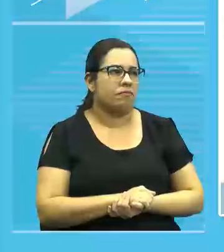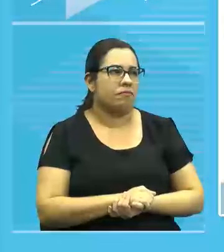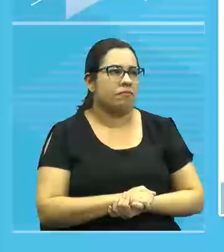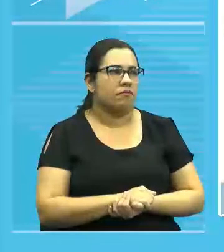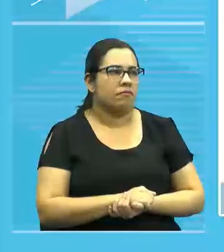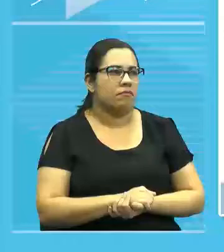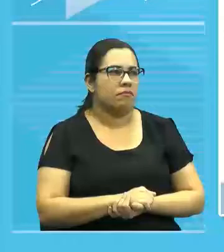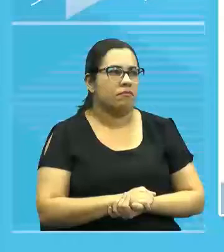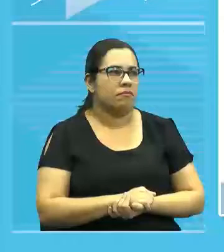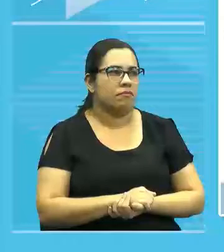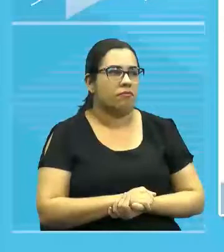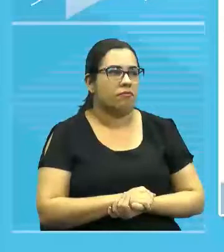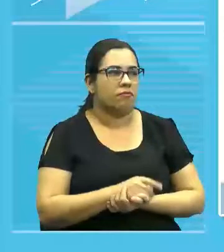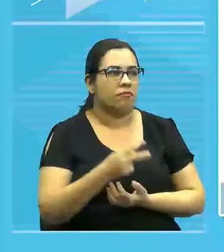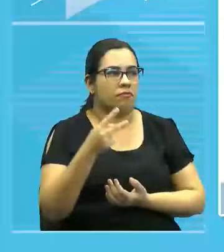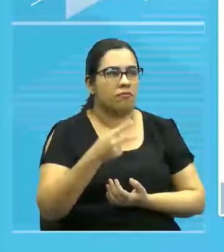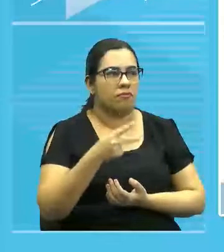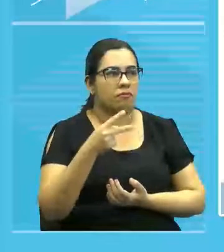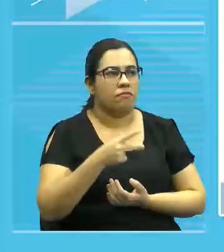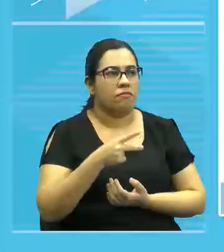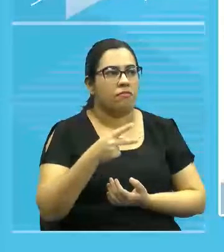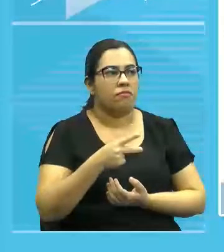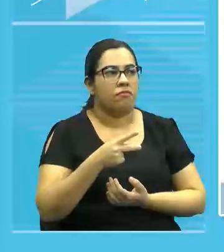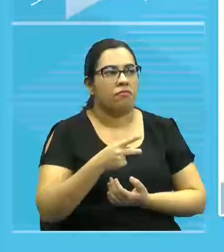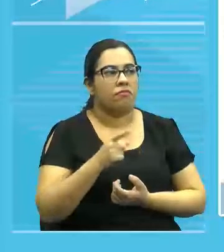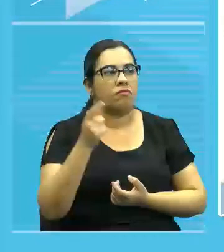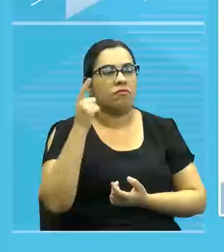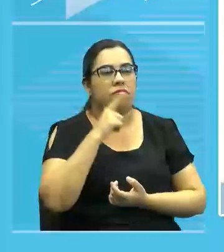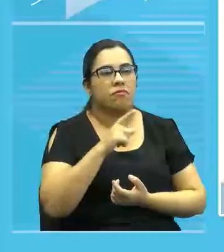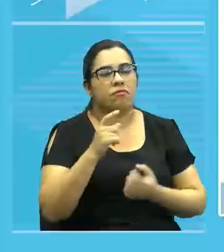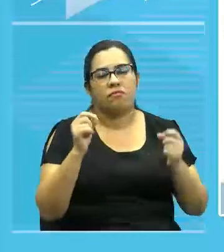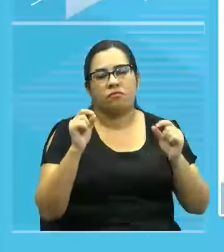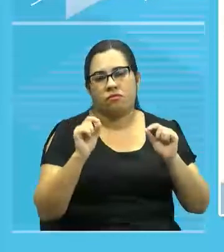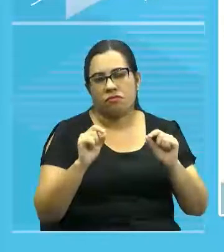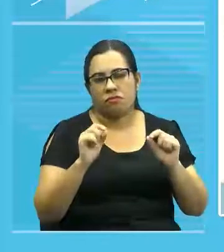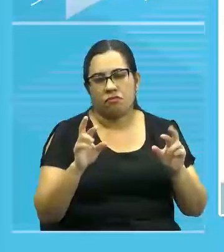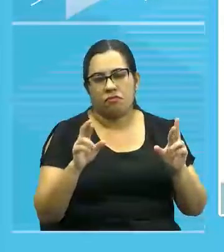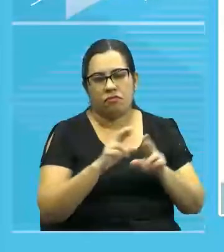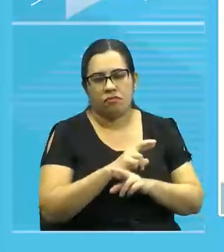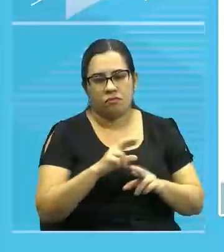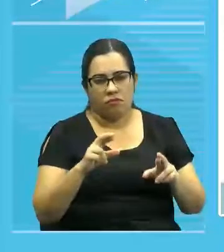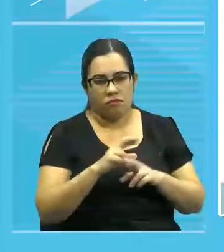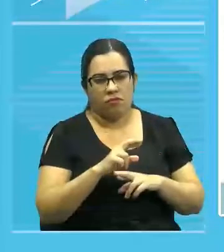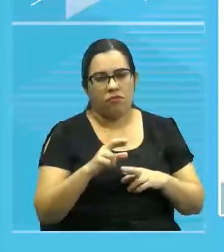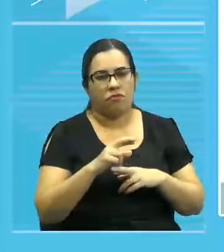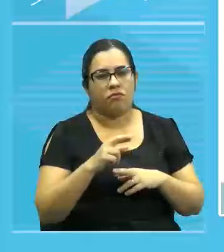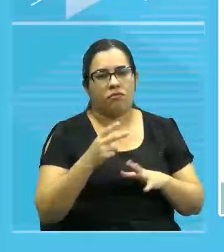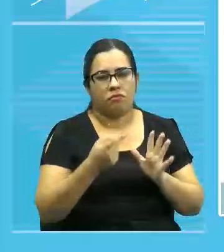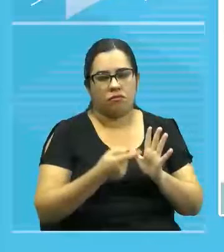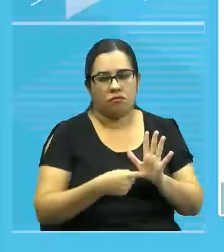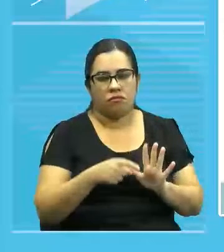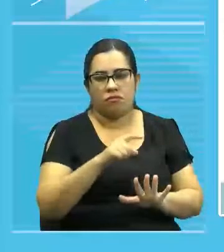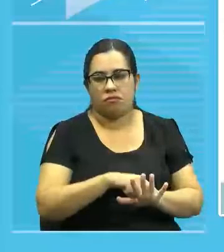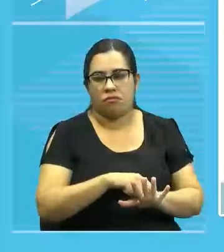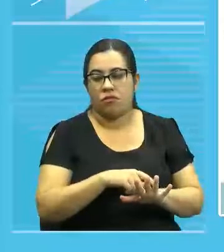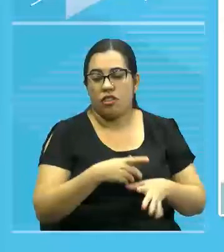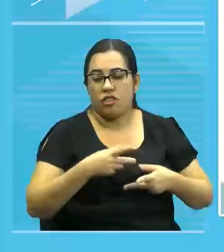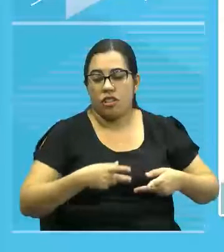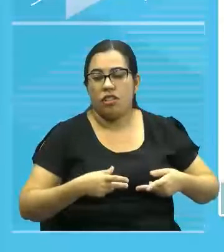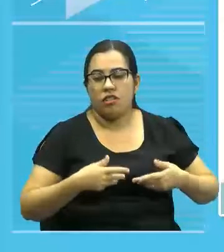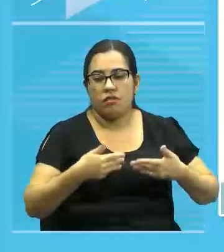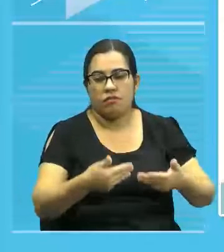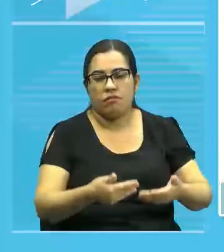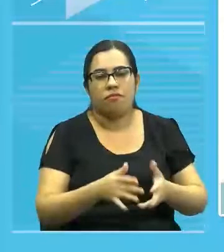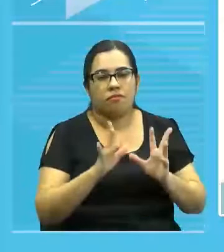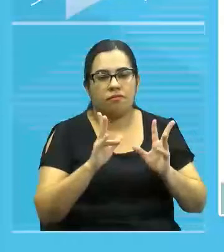a expressão segunda conquista informa o leitor que se está estabelecendo uma relação metafórica com a conquista da América Como foi no